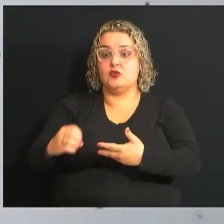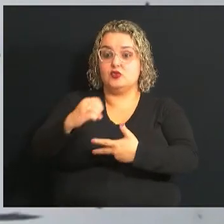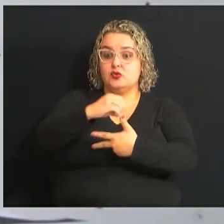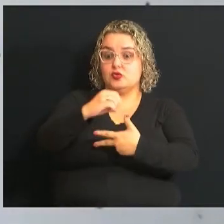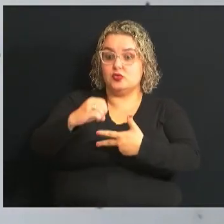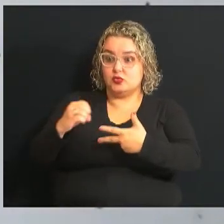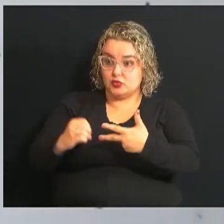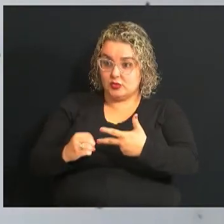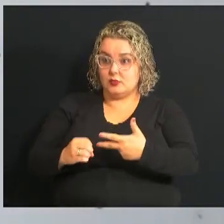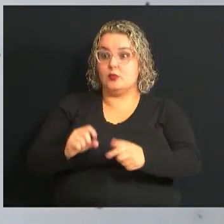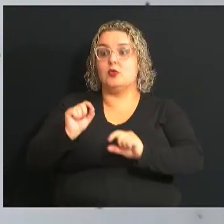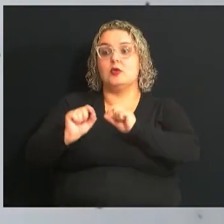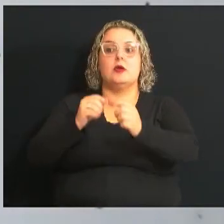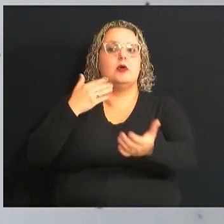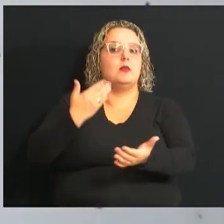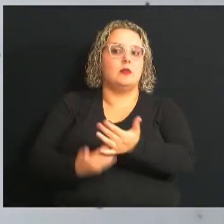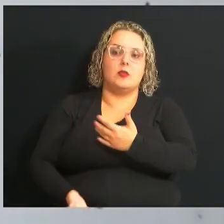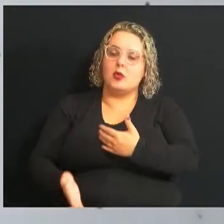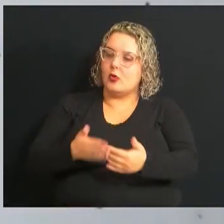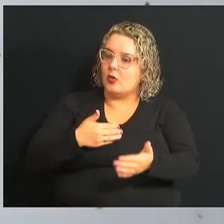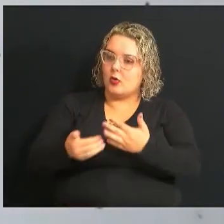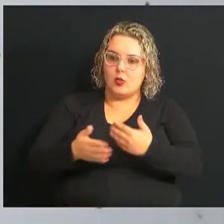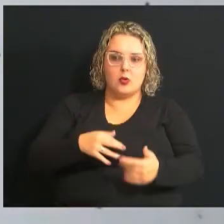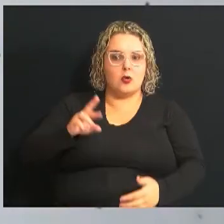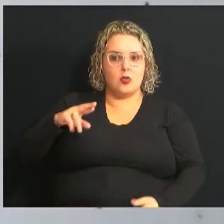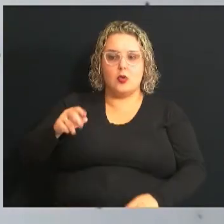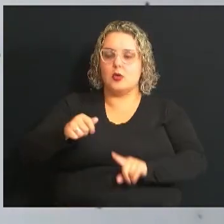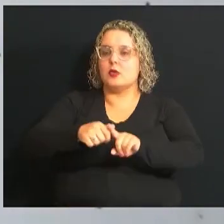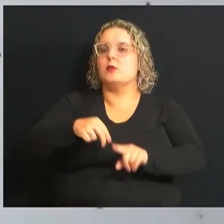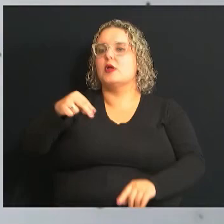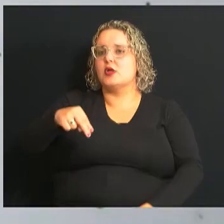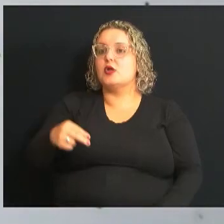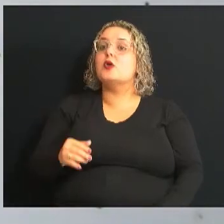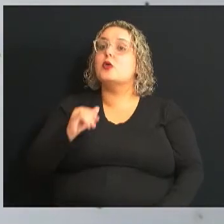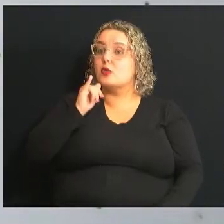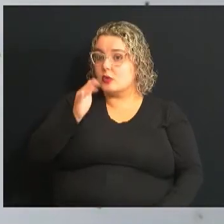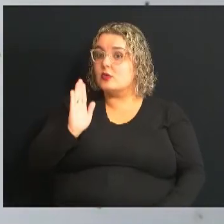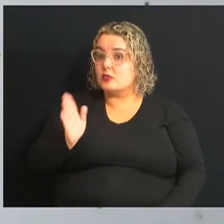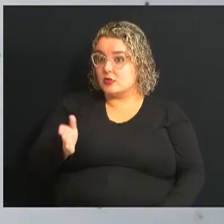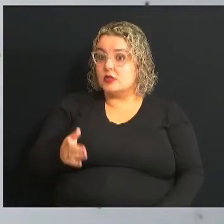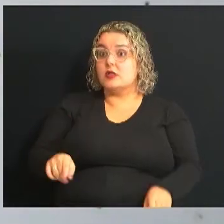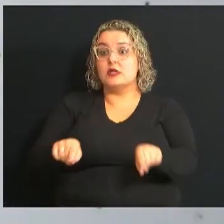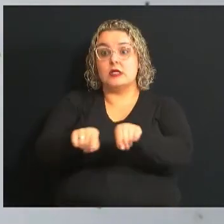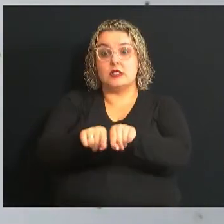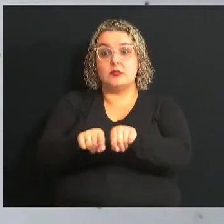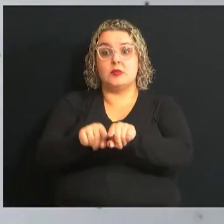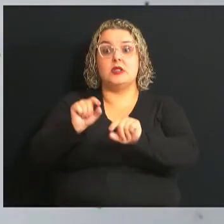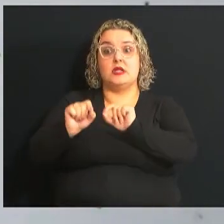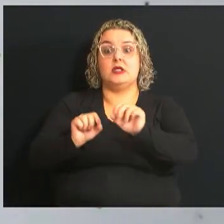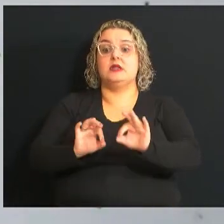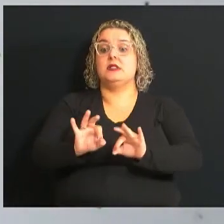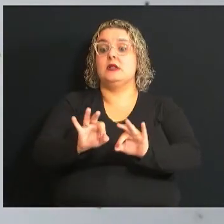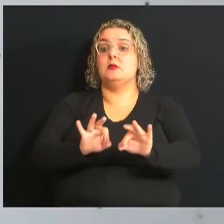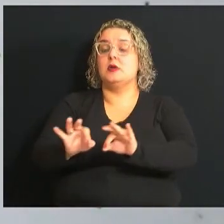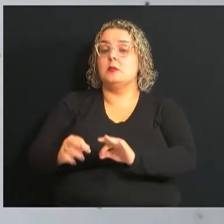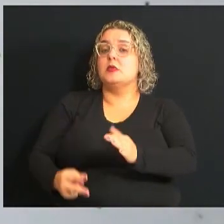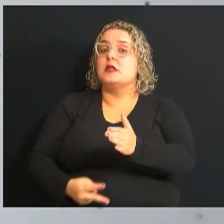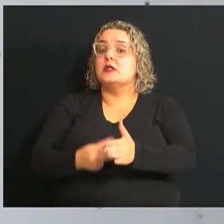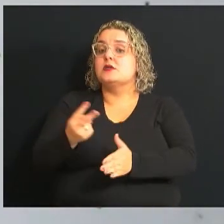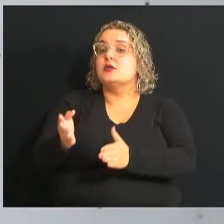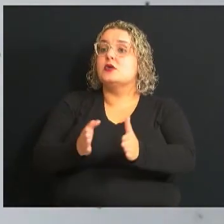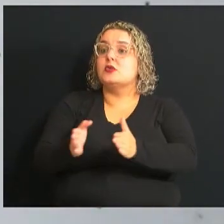quem perdeu por algum motivo em novembro, como você citou aí, e também quem está se preparando aí para a segunda fase